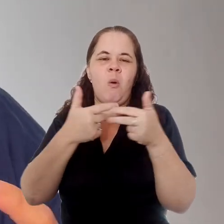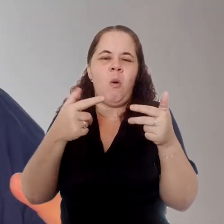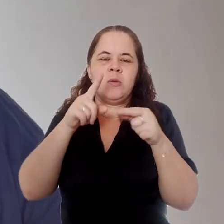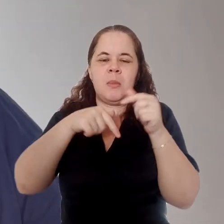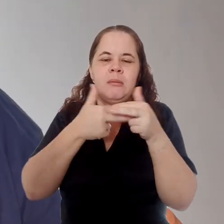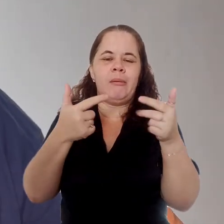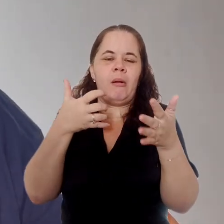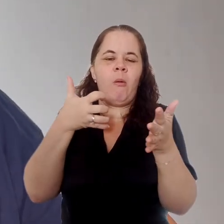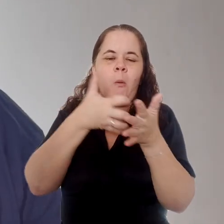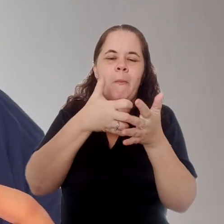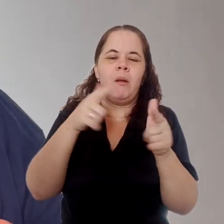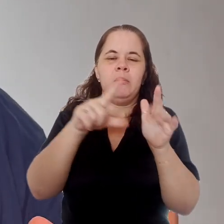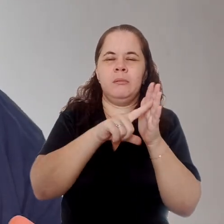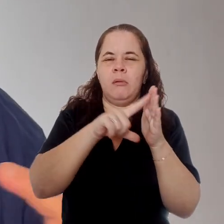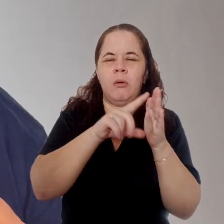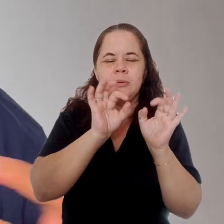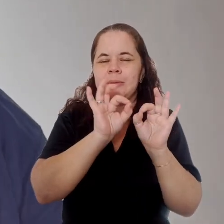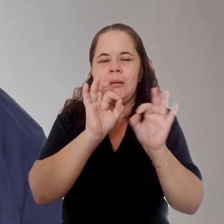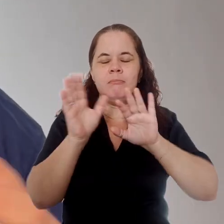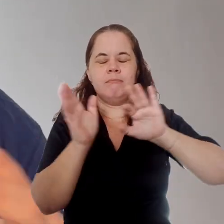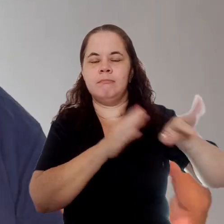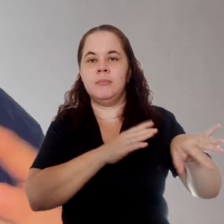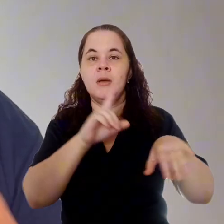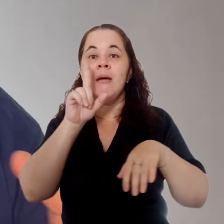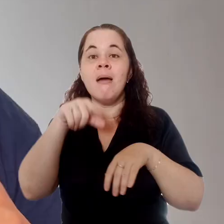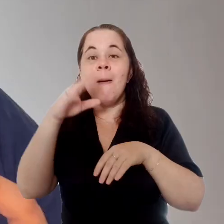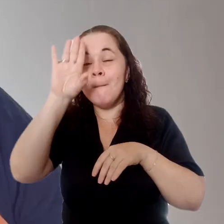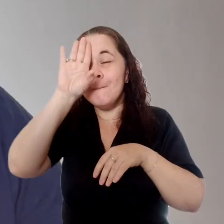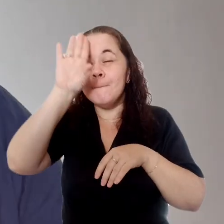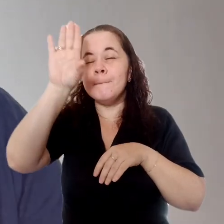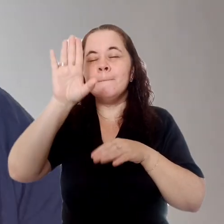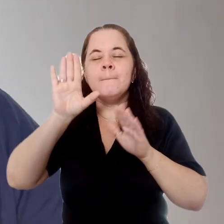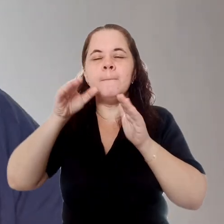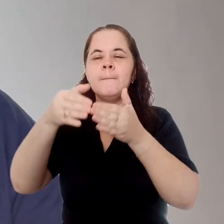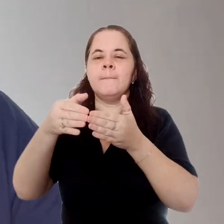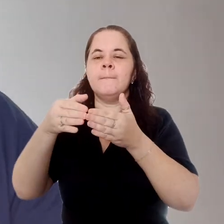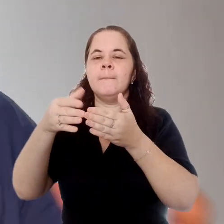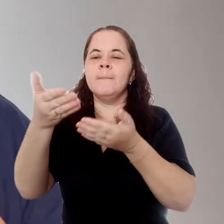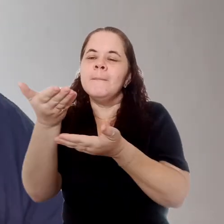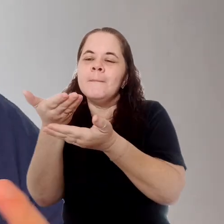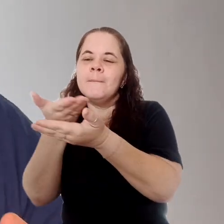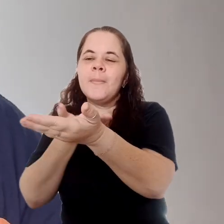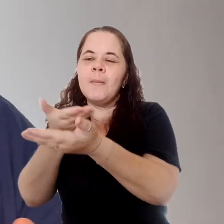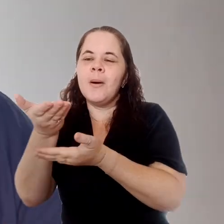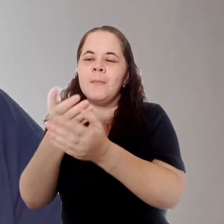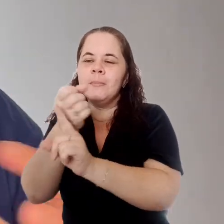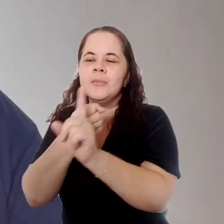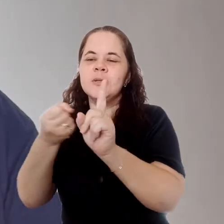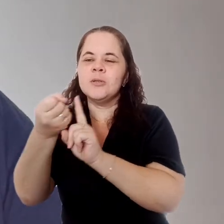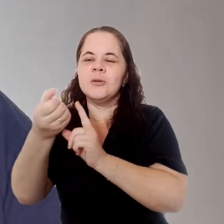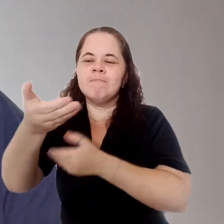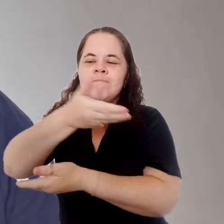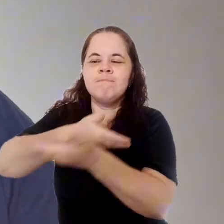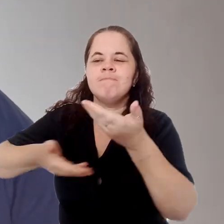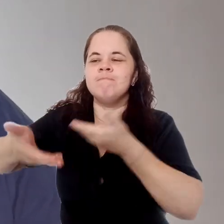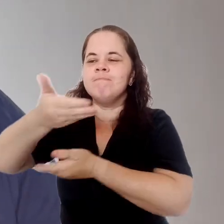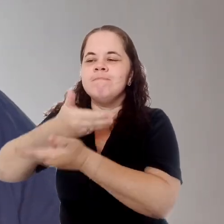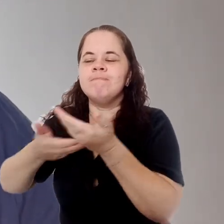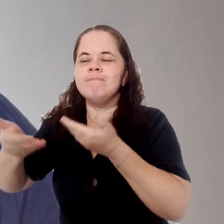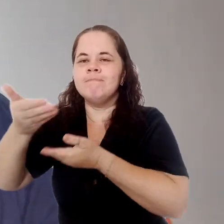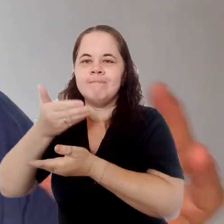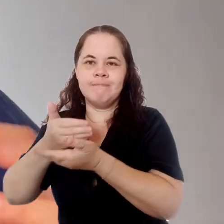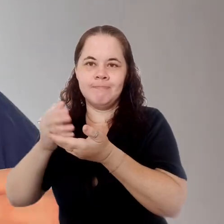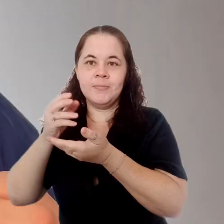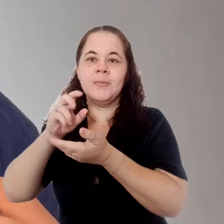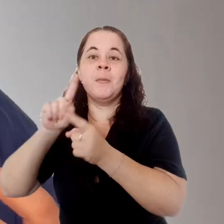Ele depende exclusivamente das relações humanas ou do contexto social ou até mesmo do